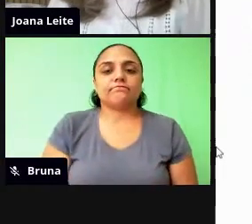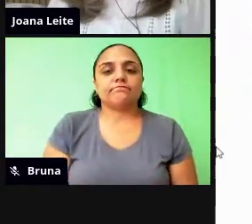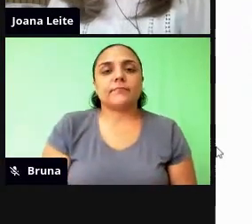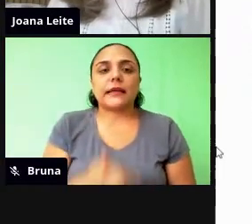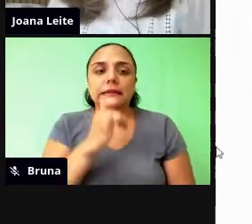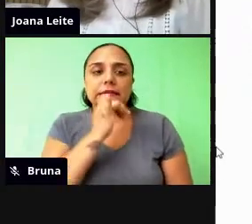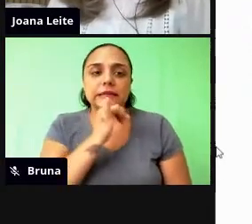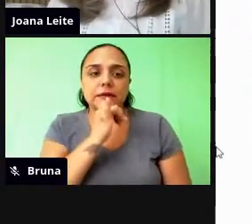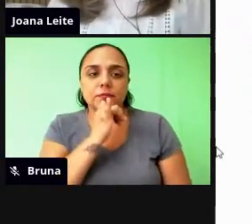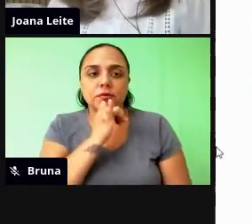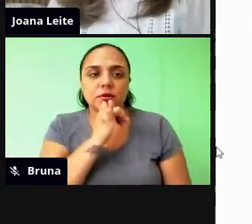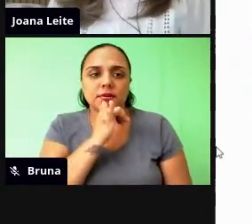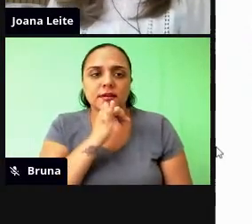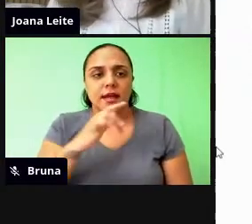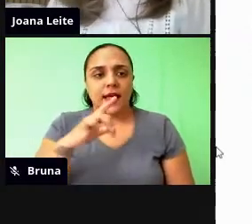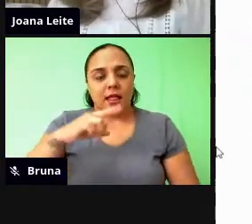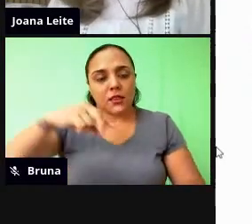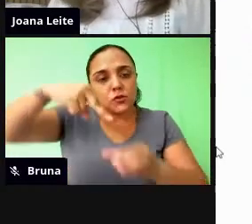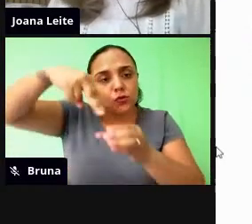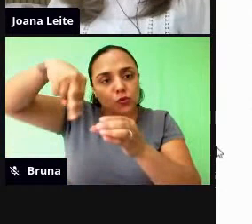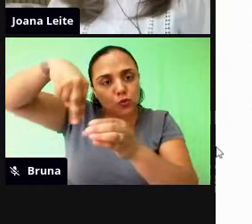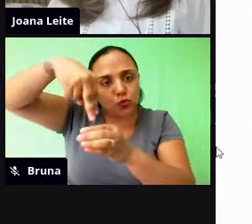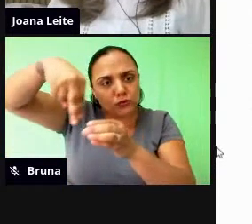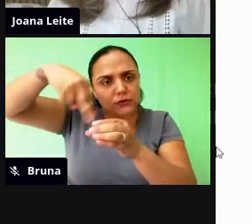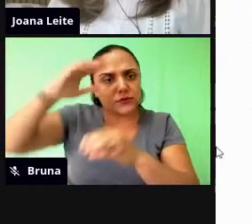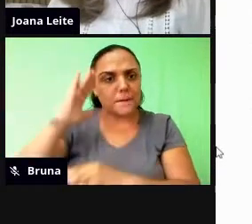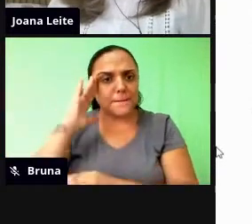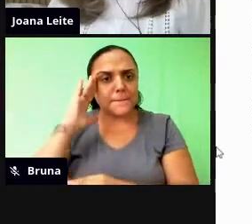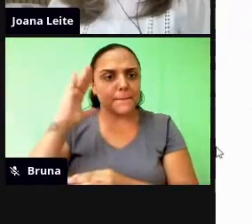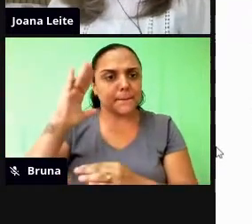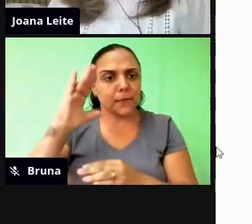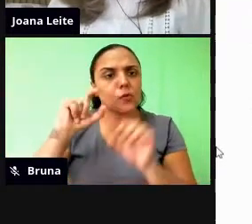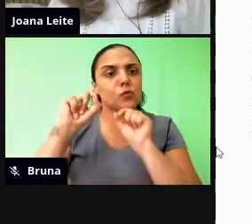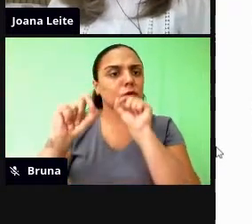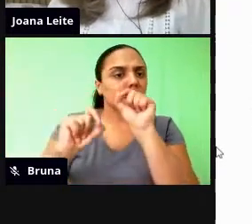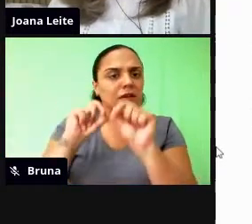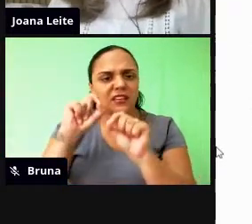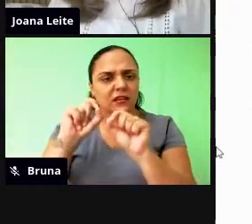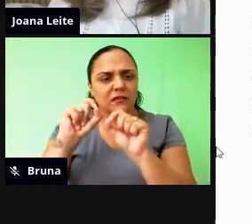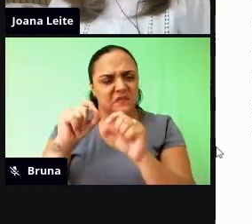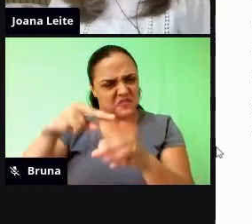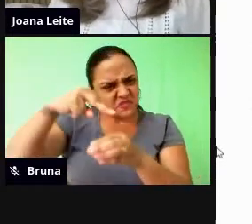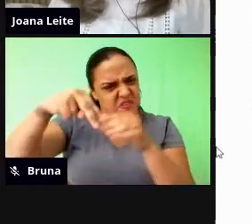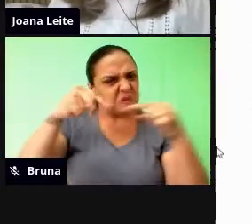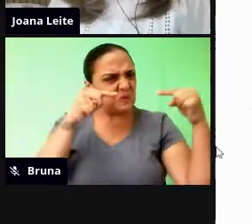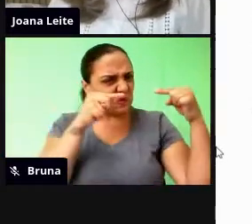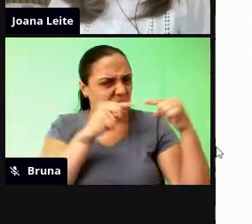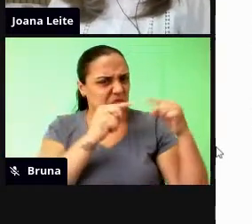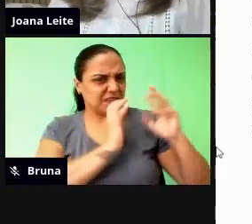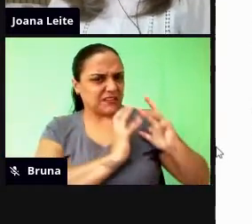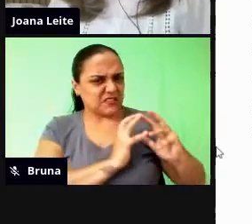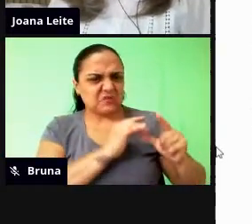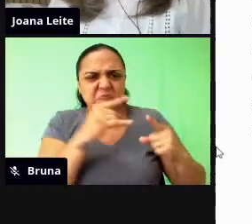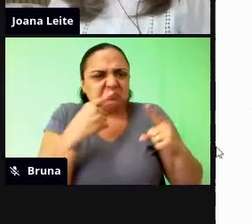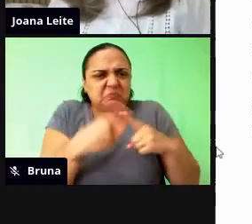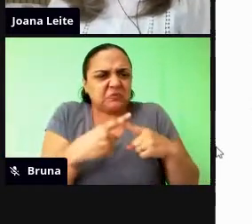Então, a nutrição, ela entra como um dos fatores ambientais, né, um dos fatores modificáveis que a gente